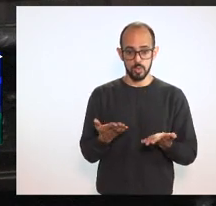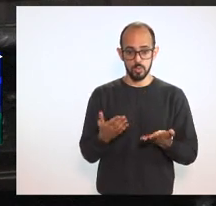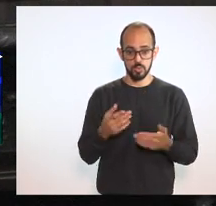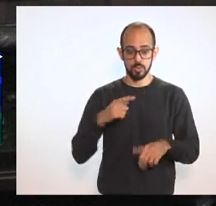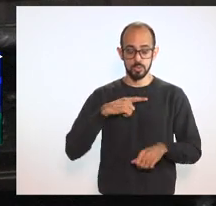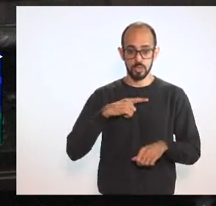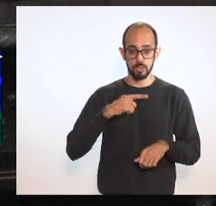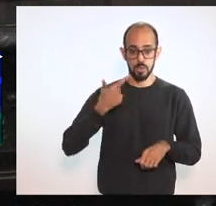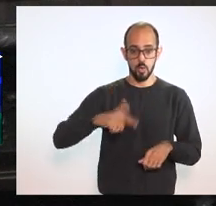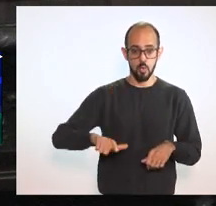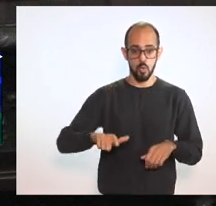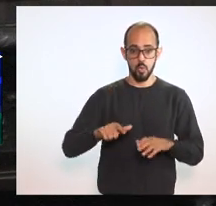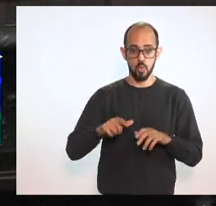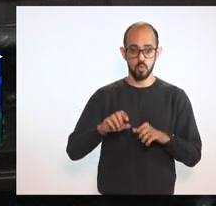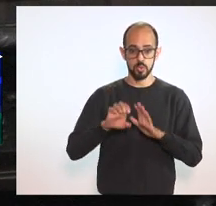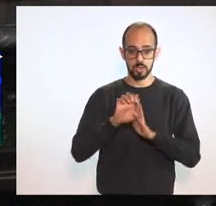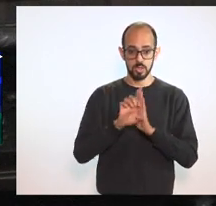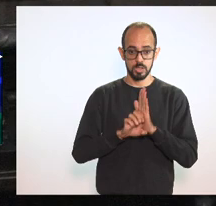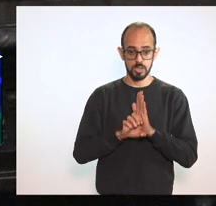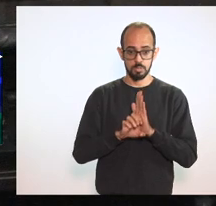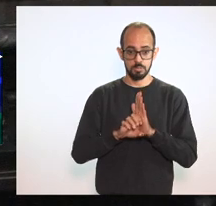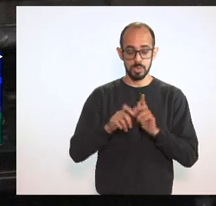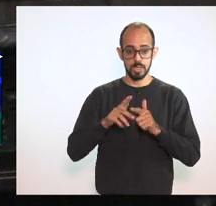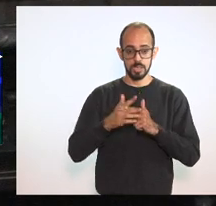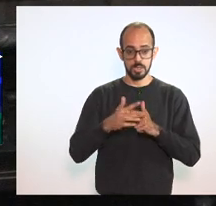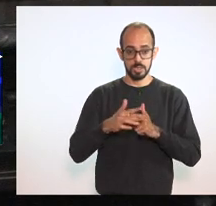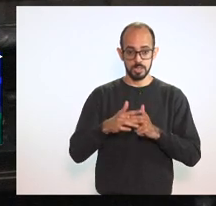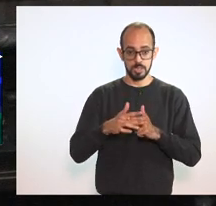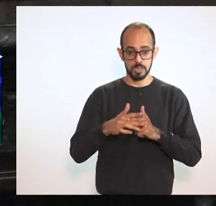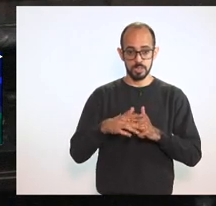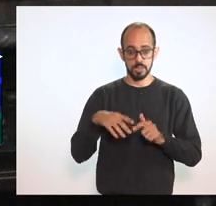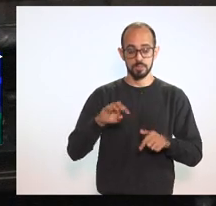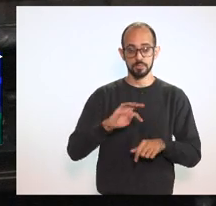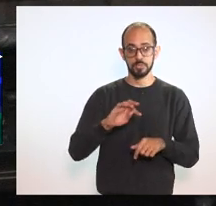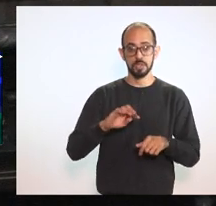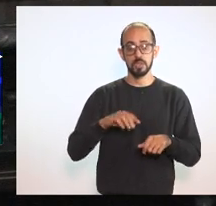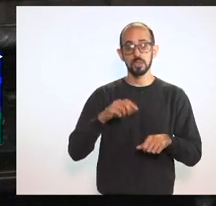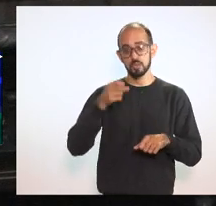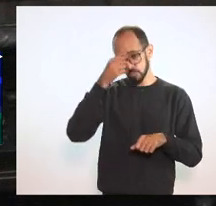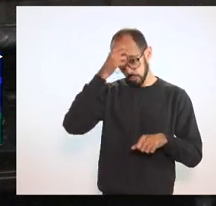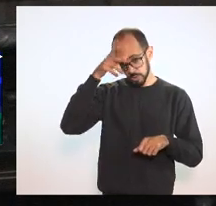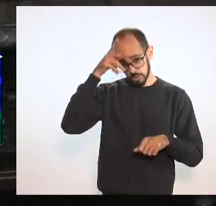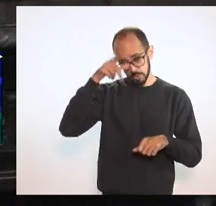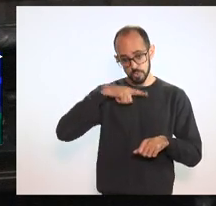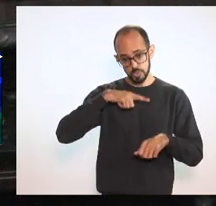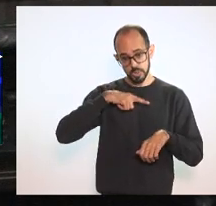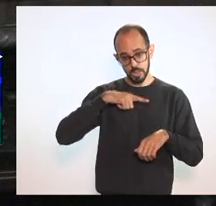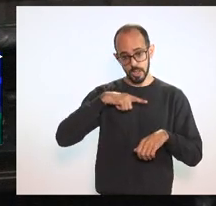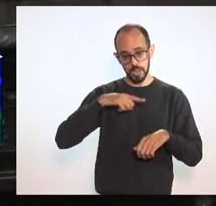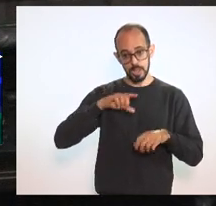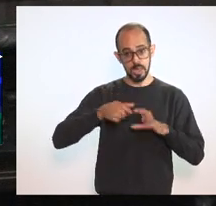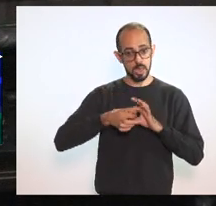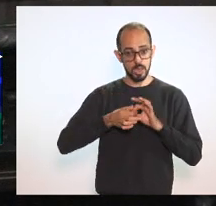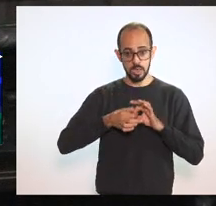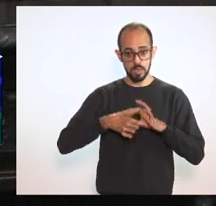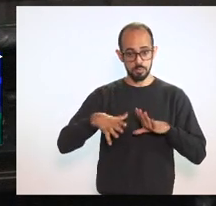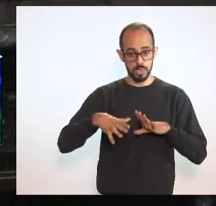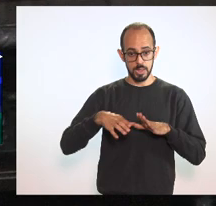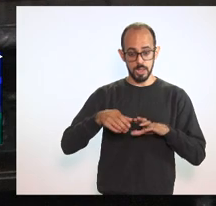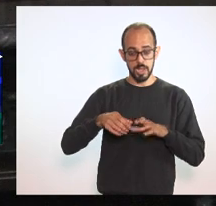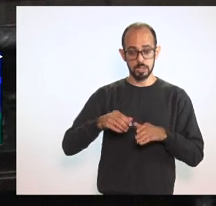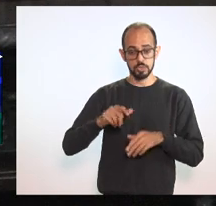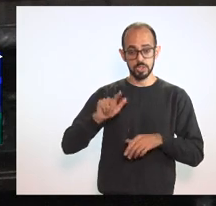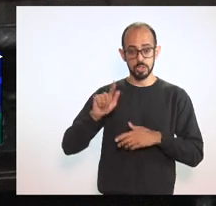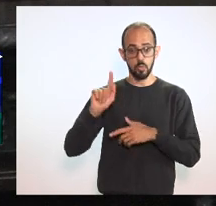emenda importante Deputado Chico Machado os municípios têm autonomia autonomia e é garantida pela